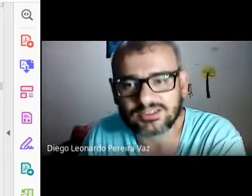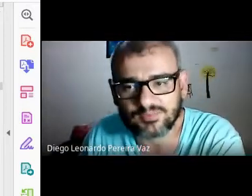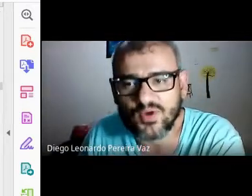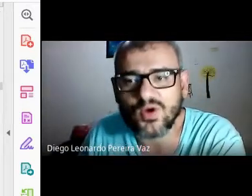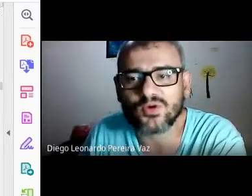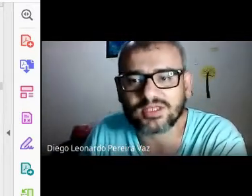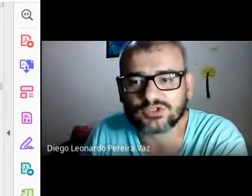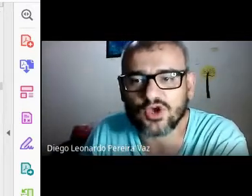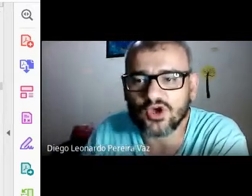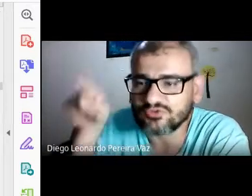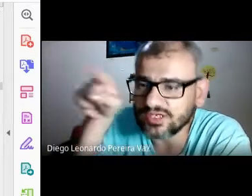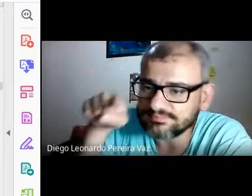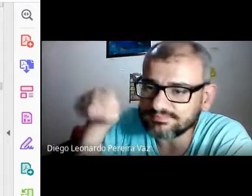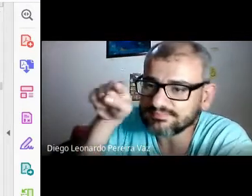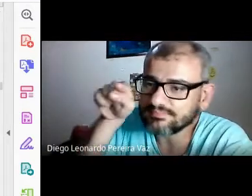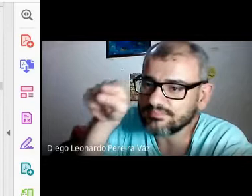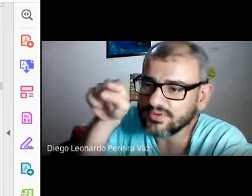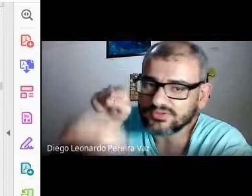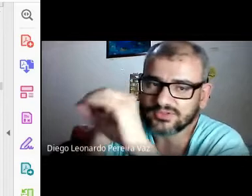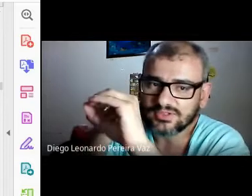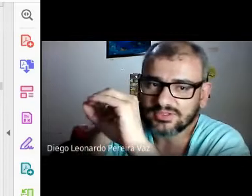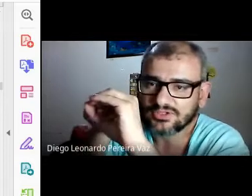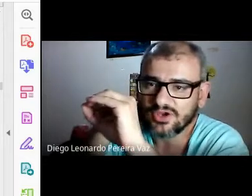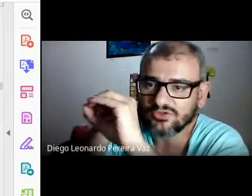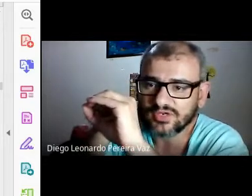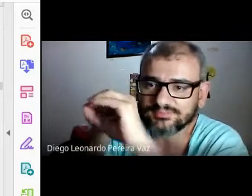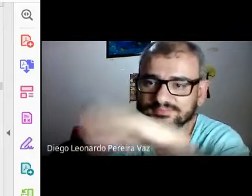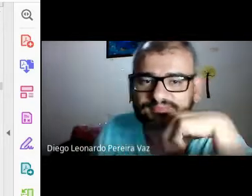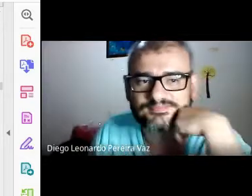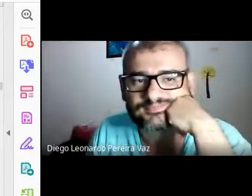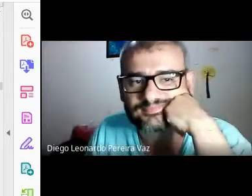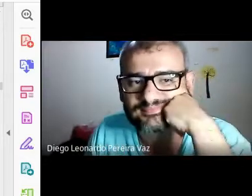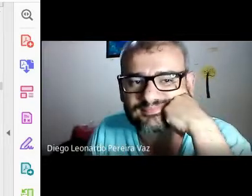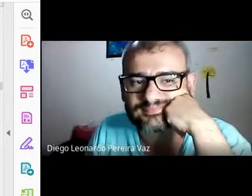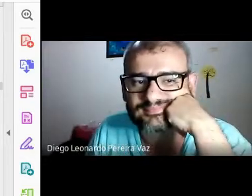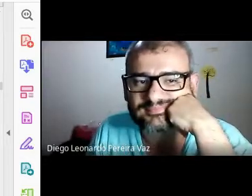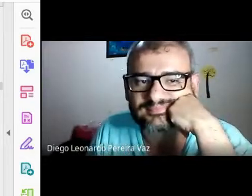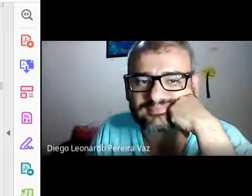Já explicou a escova. Pronto. Escova.